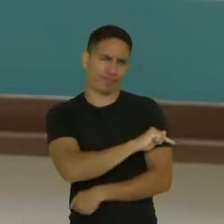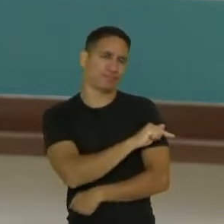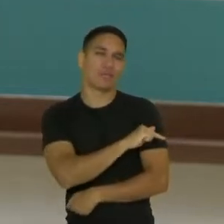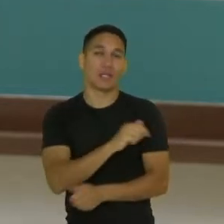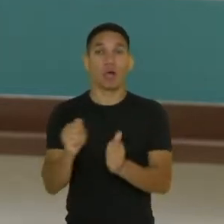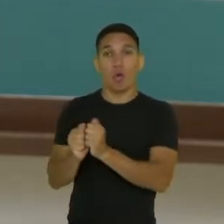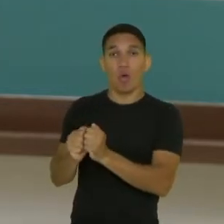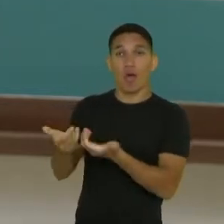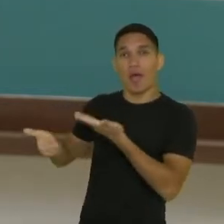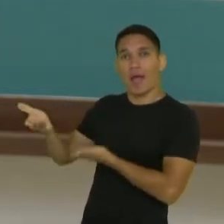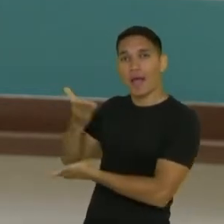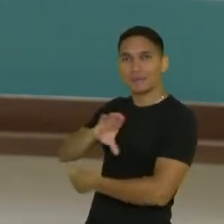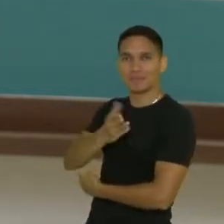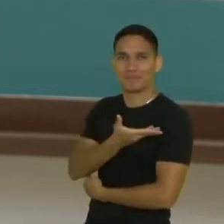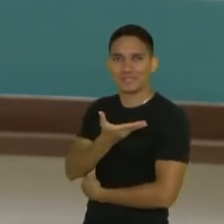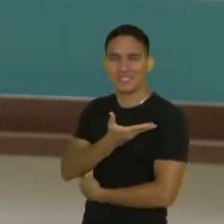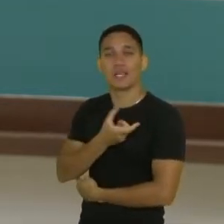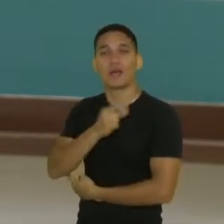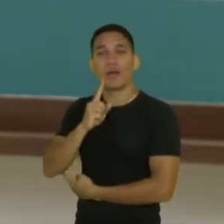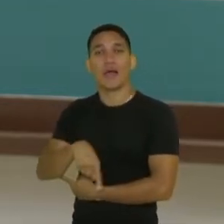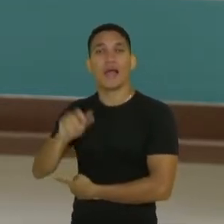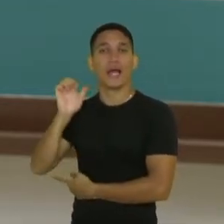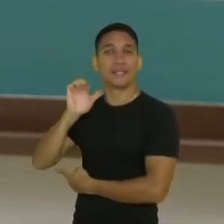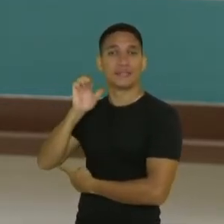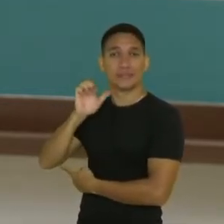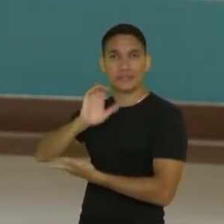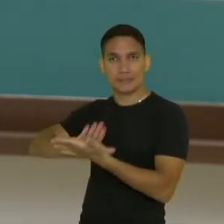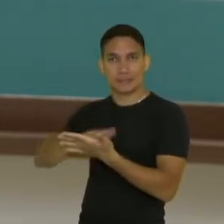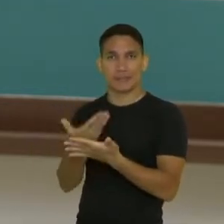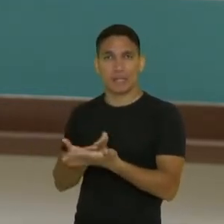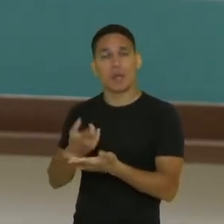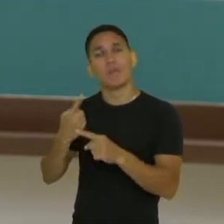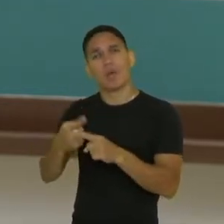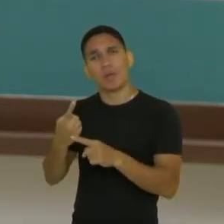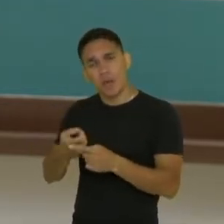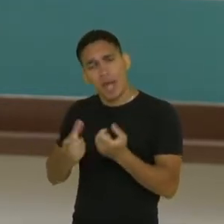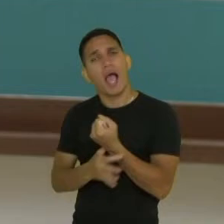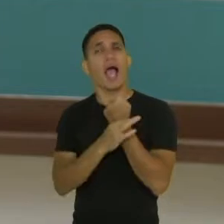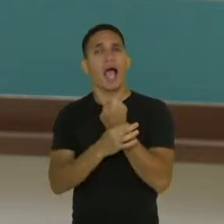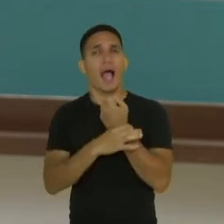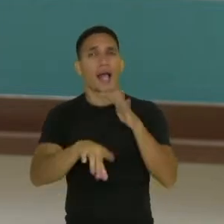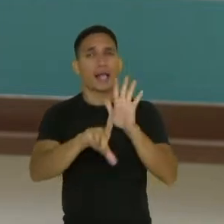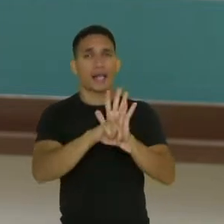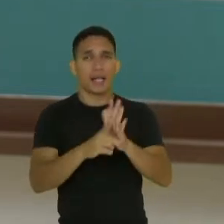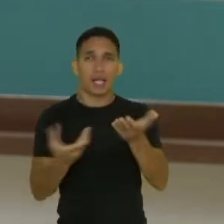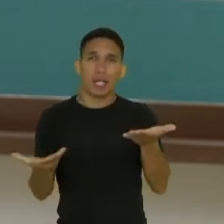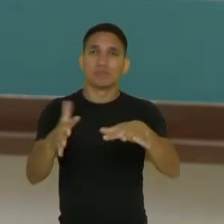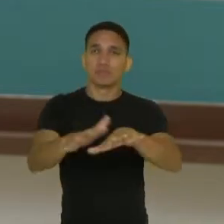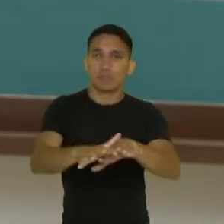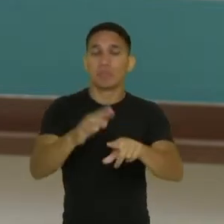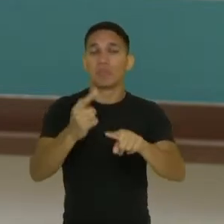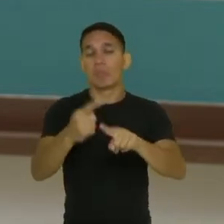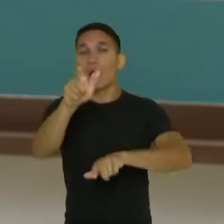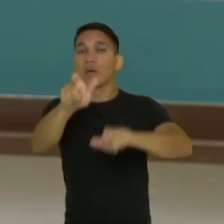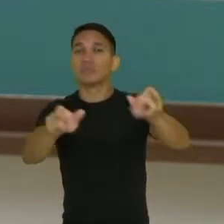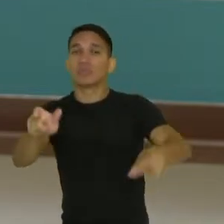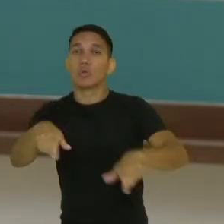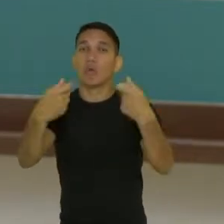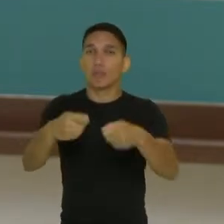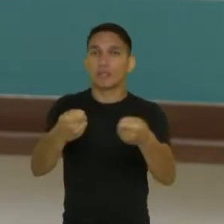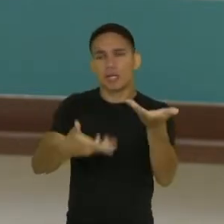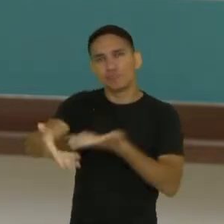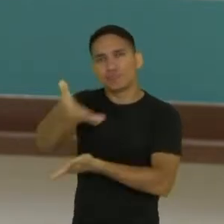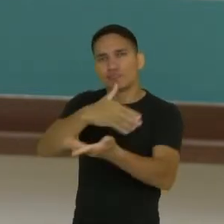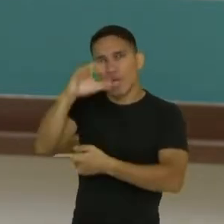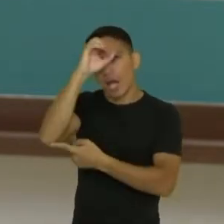colega, o Ozion, que está aqui, né, fazendo valer a lei da inclusão e garantindo às pessoas que precisam de